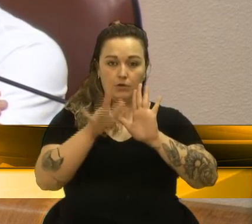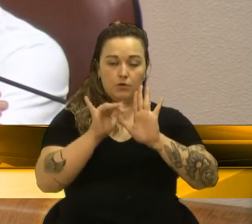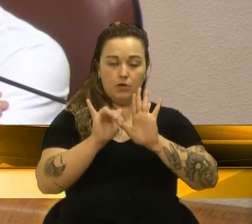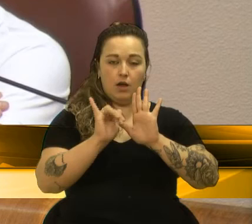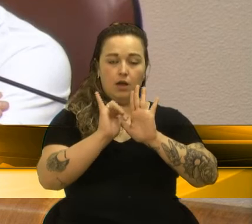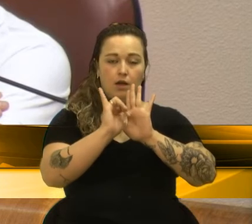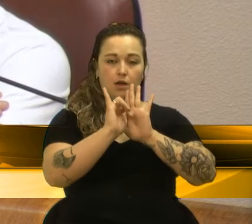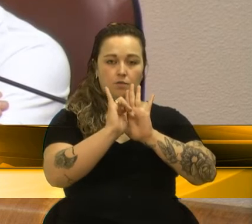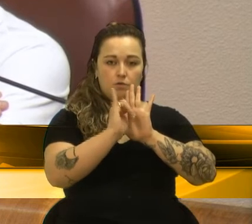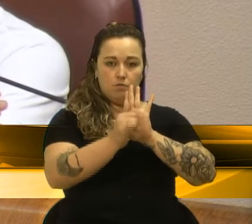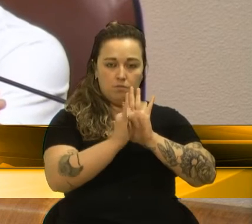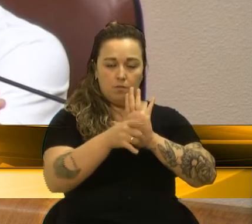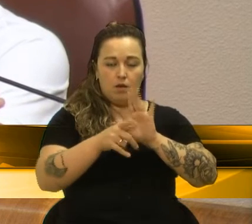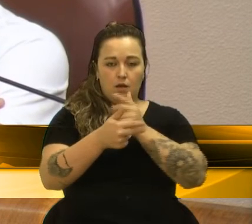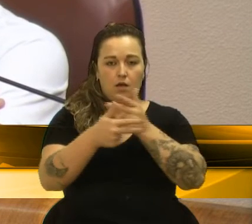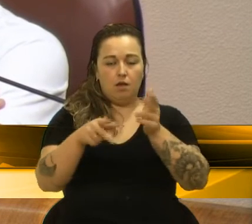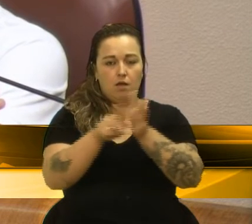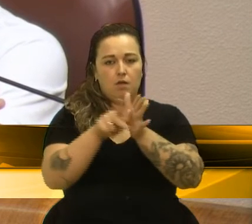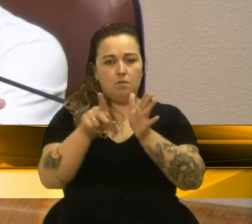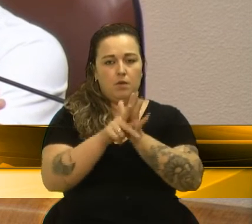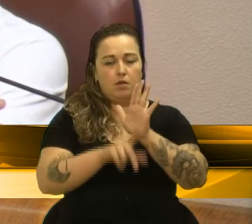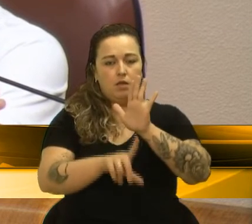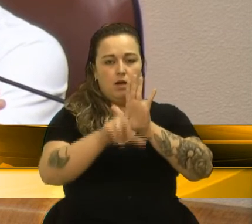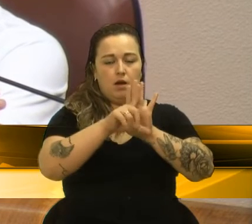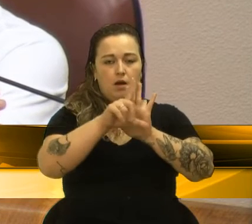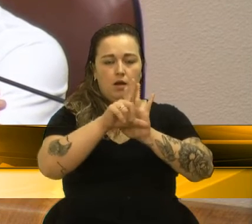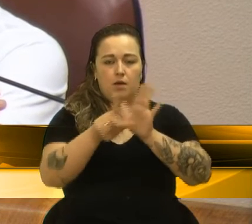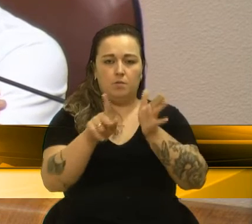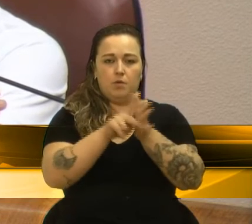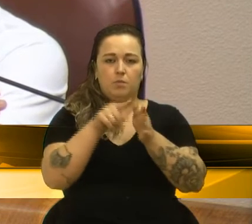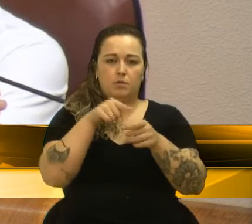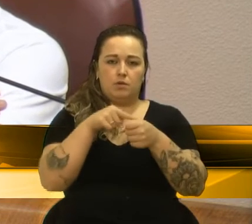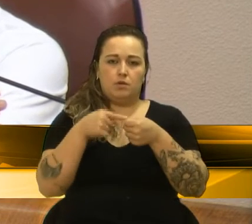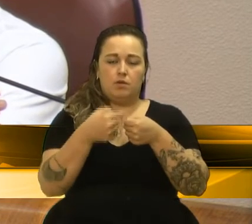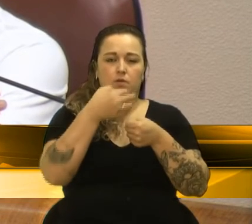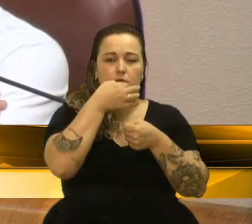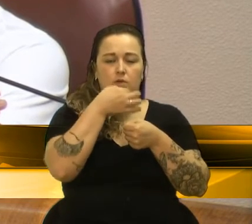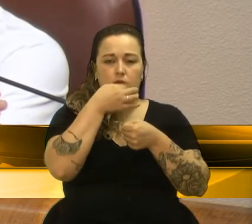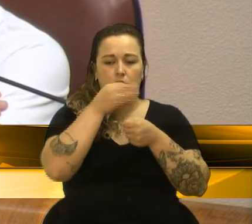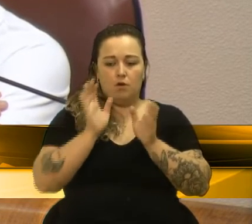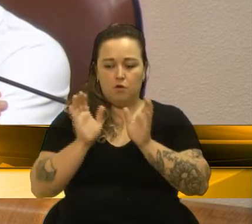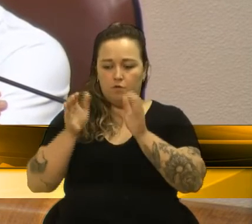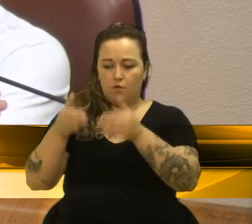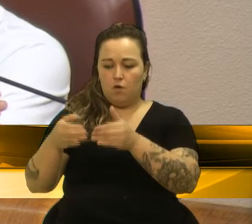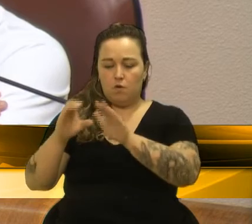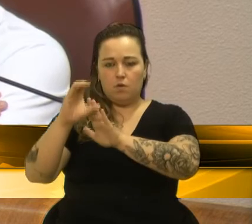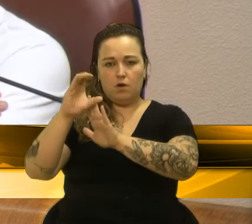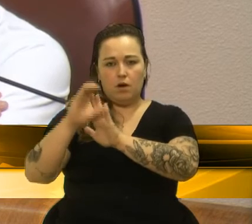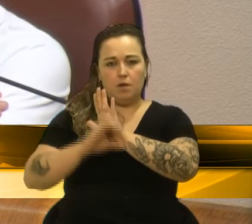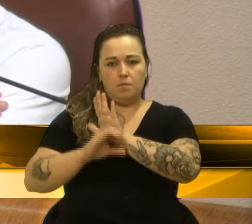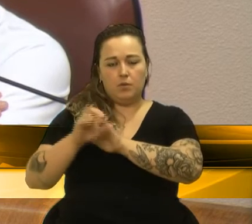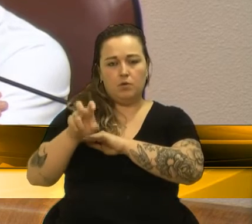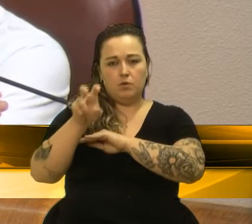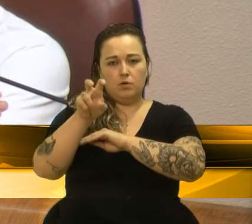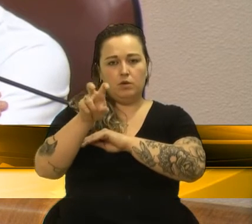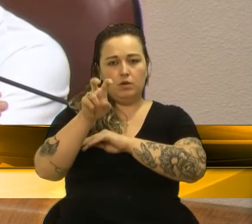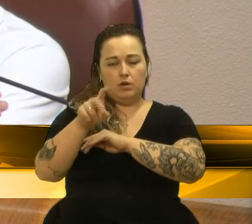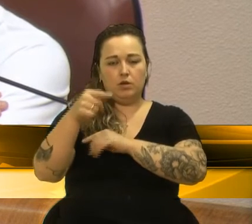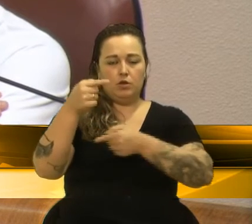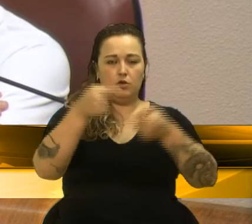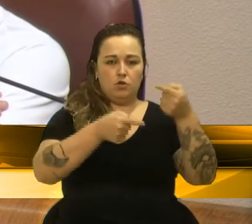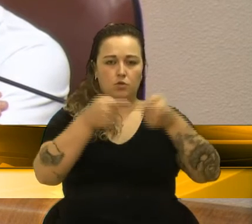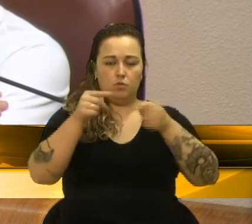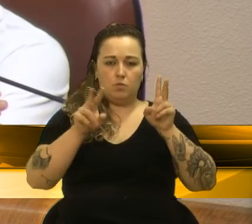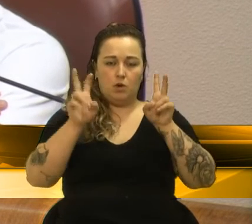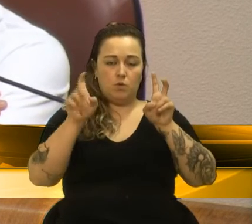denunciado encontra ainda guarida na Lei Orgânica do Município de Caxias do Sul, especificadamente em seu capítulo 5º, que trata das proibições, se